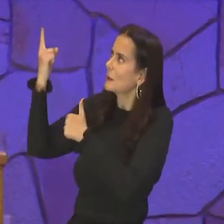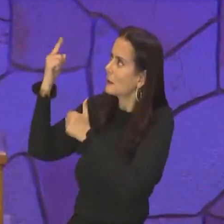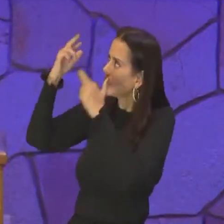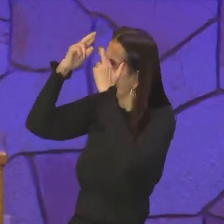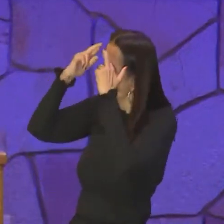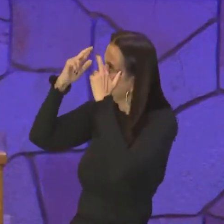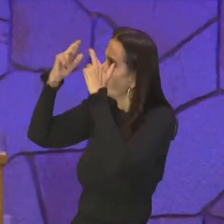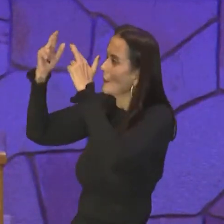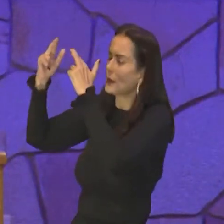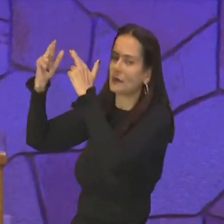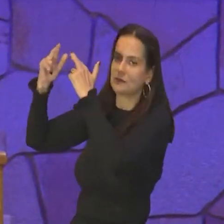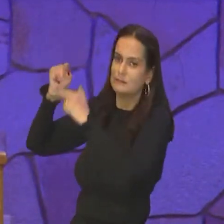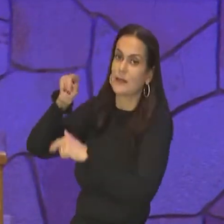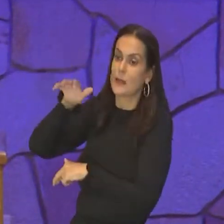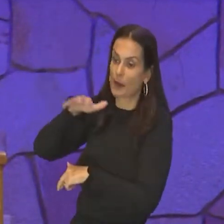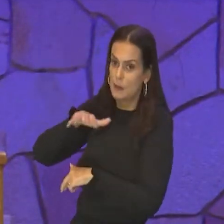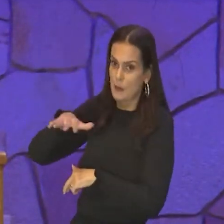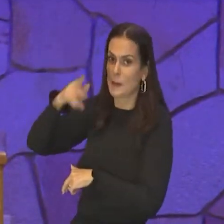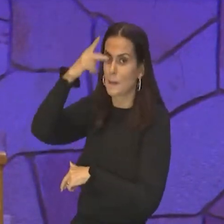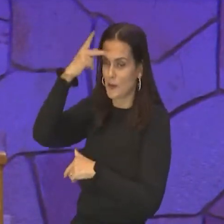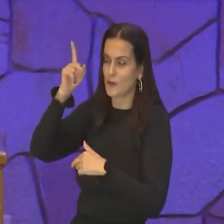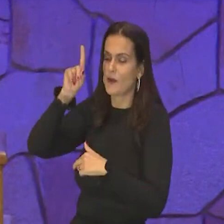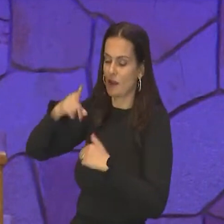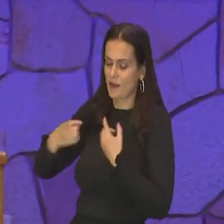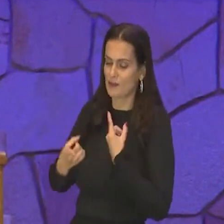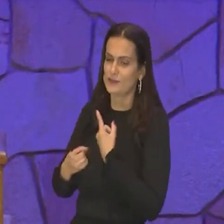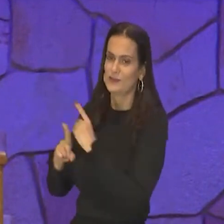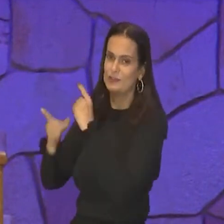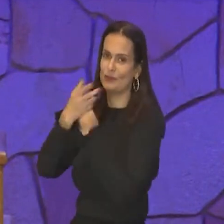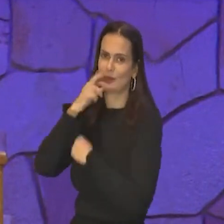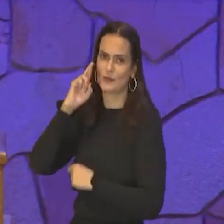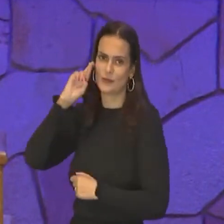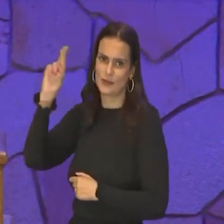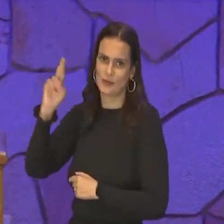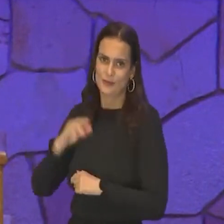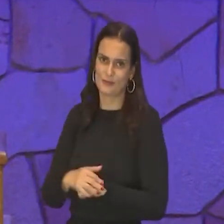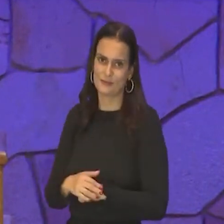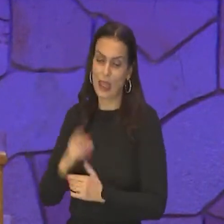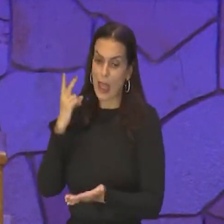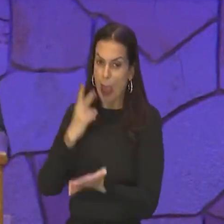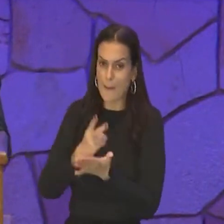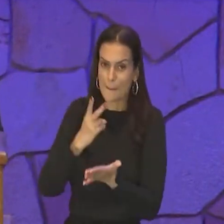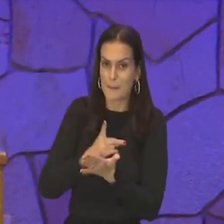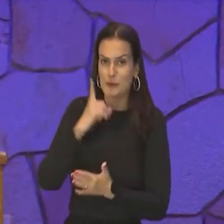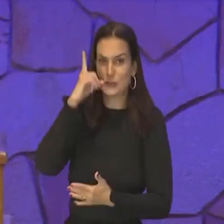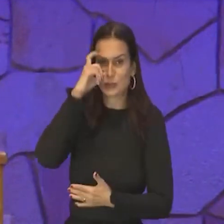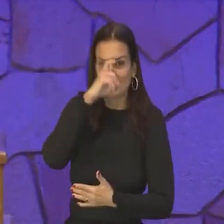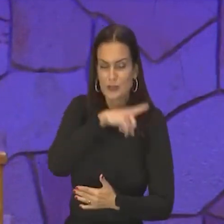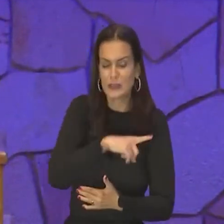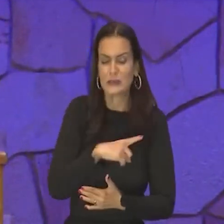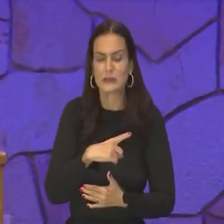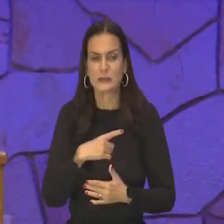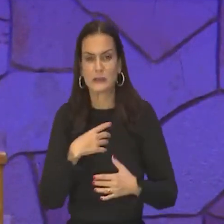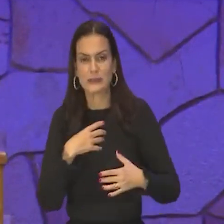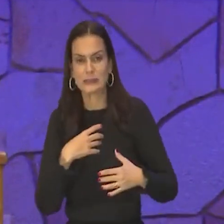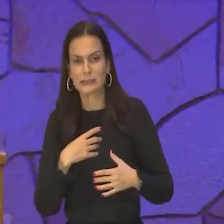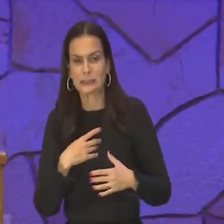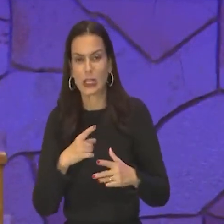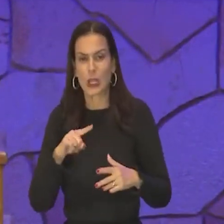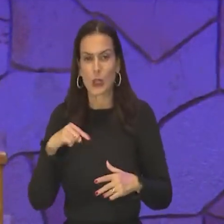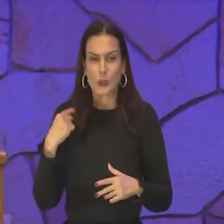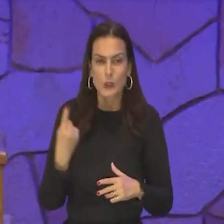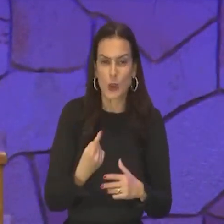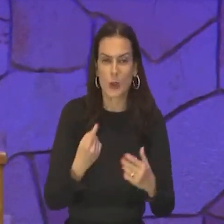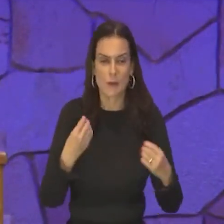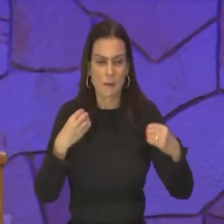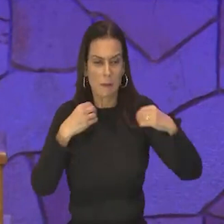Estes são os discípulos do Senhor. E com todas as dificuldades, com todas as nossas imperfeições,